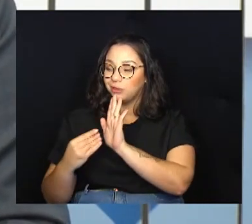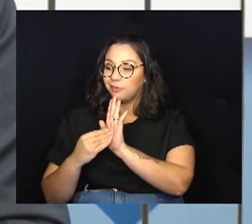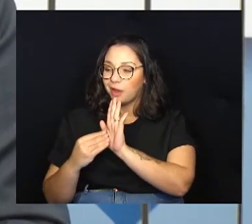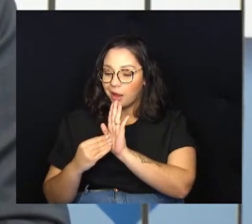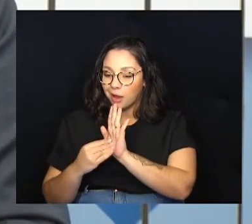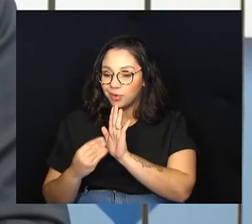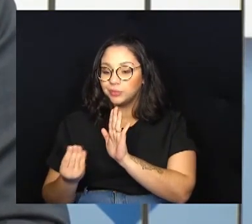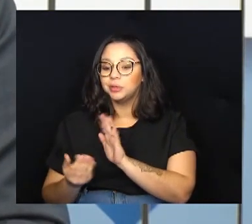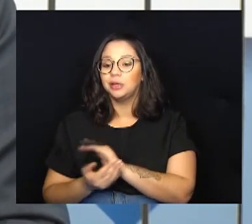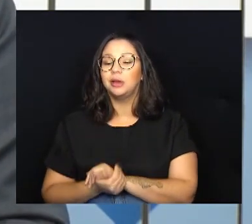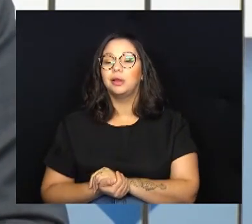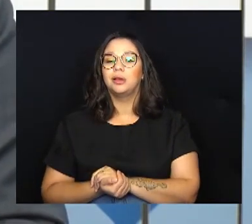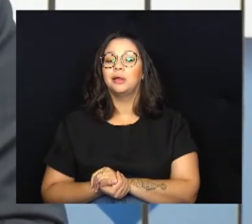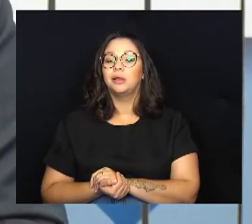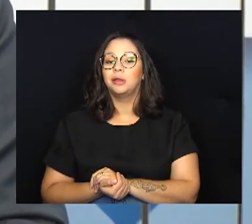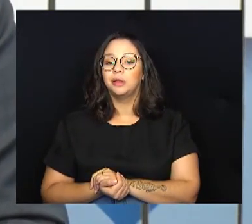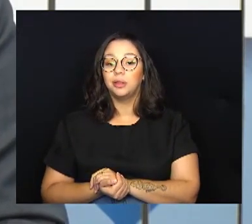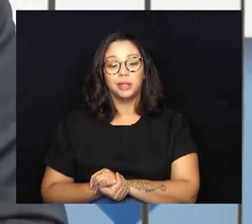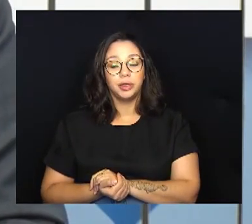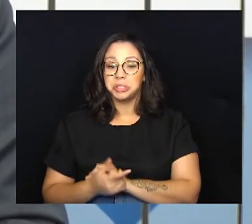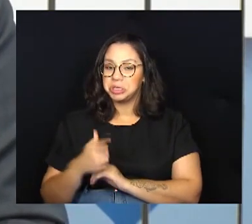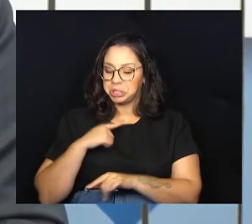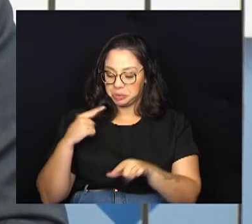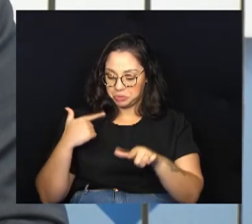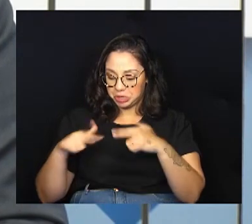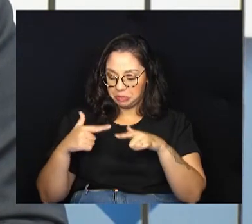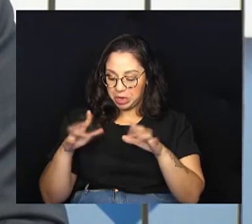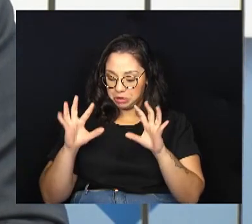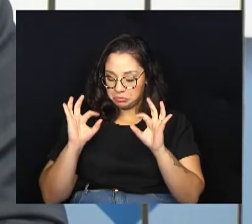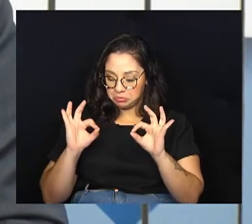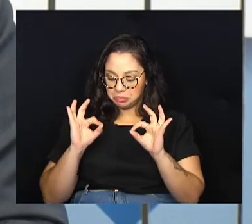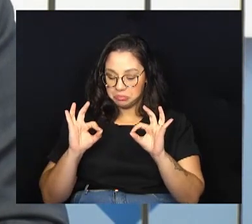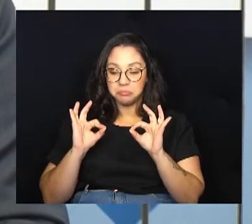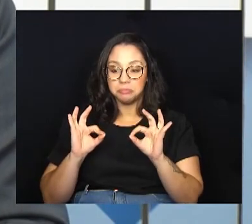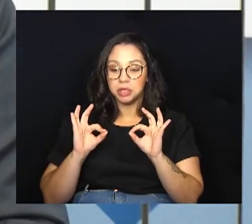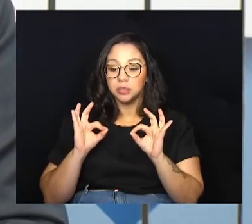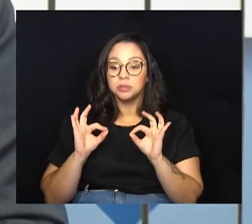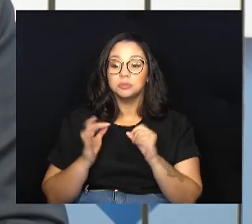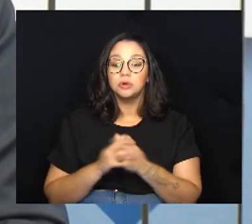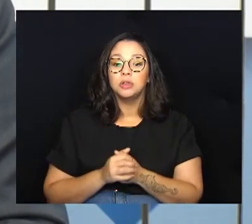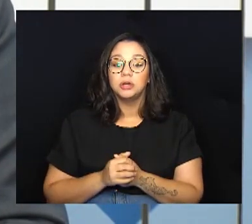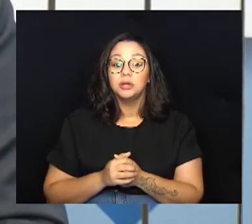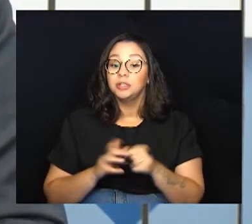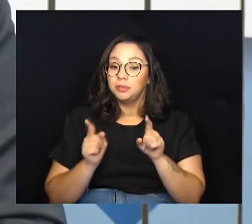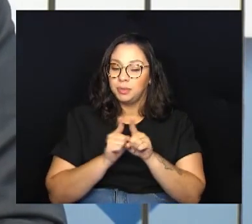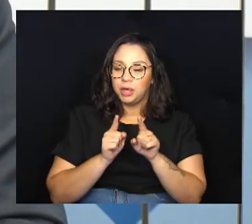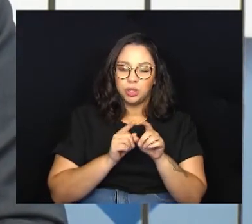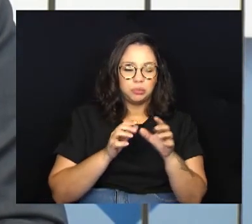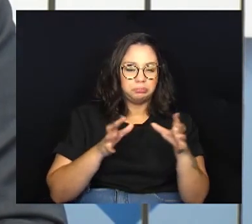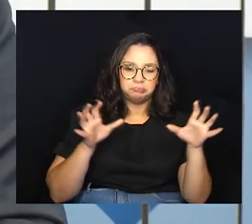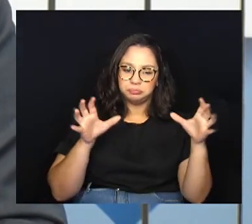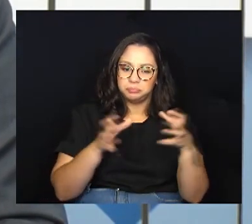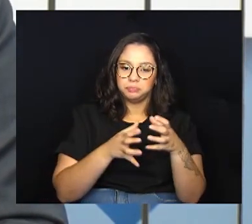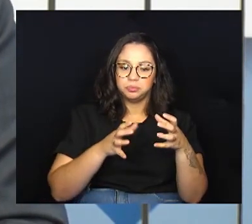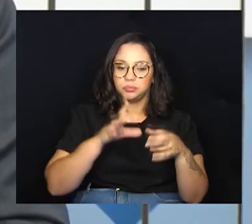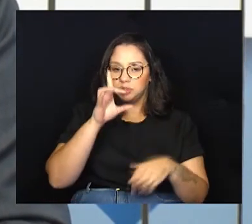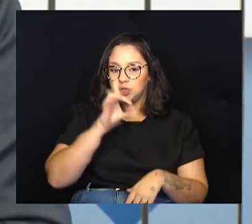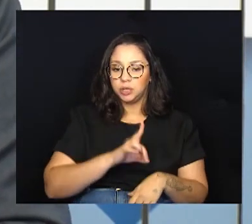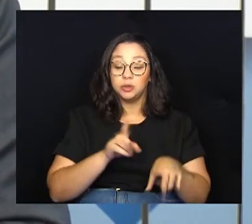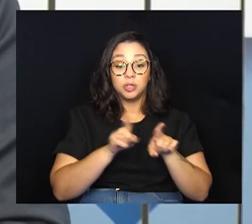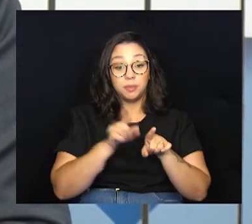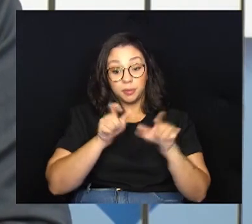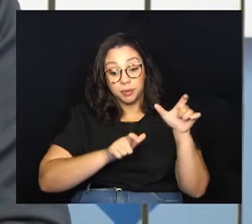as entidades, para os órgãos, né? Fazer uma audiência pública ou mais, se for necessário, para que toda a